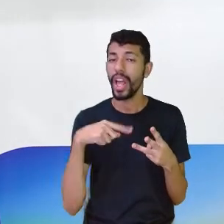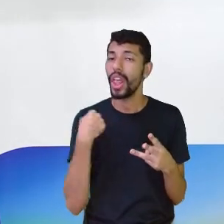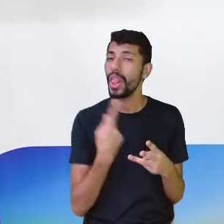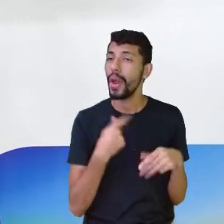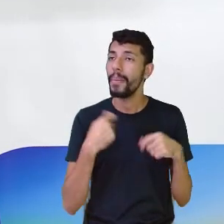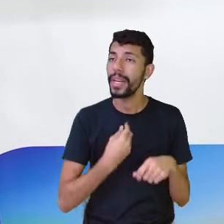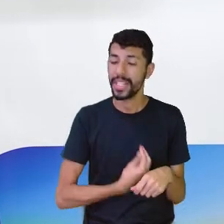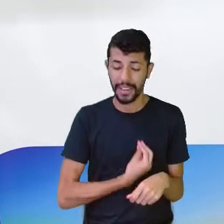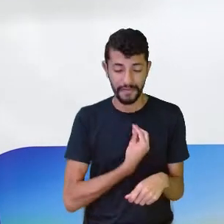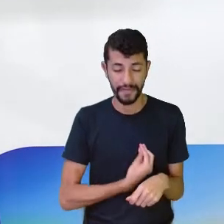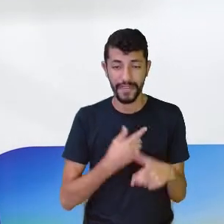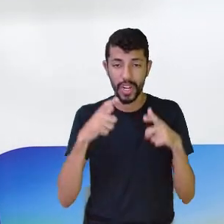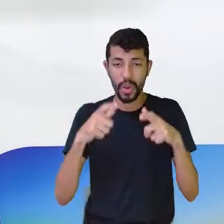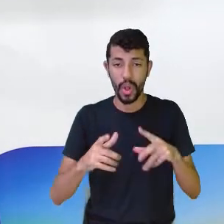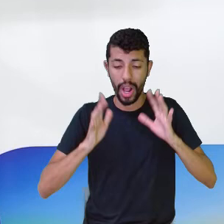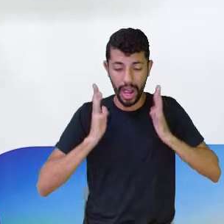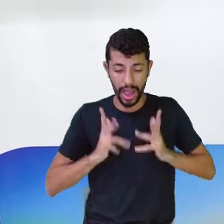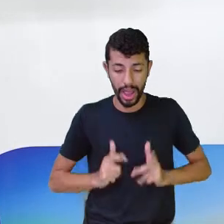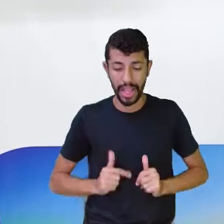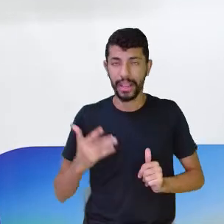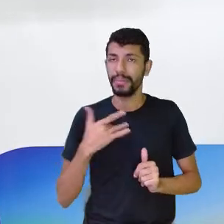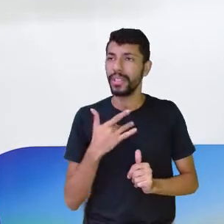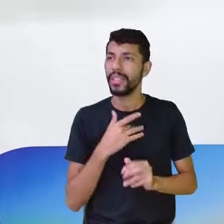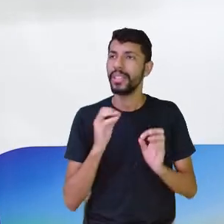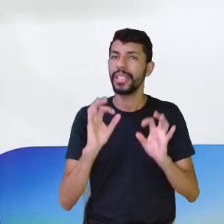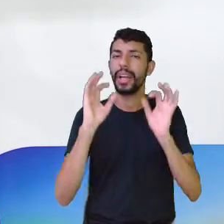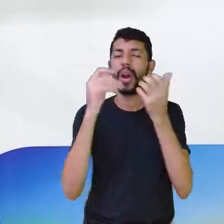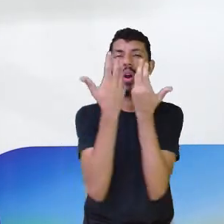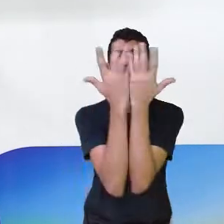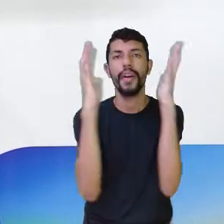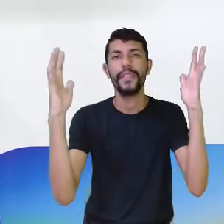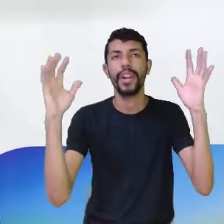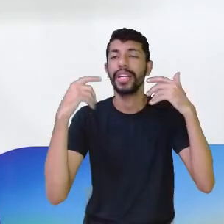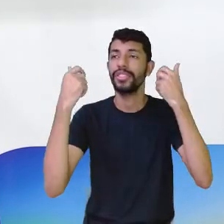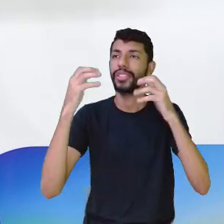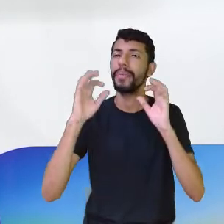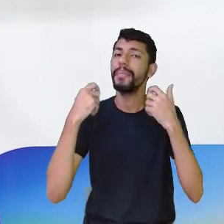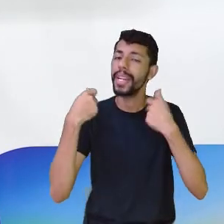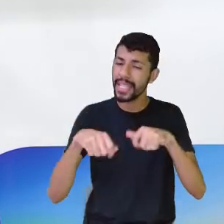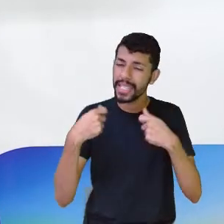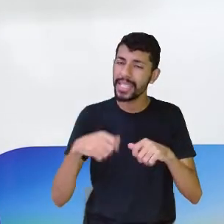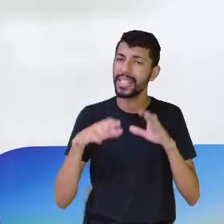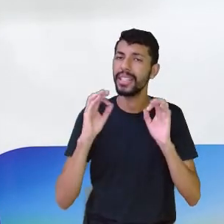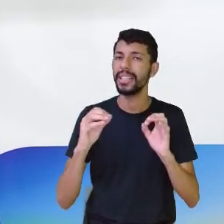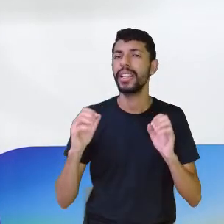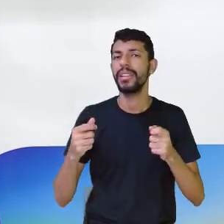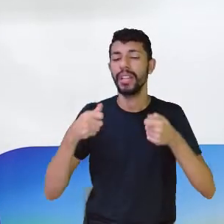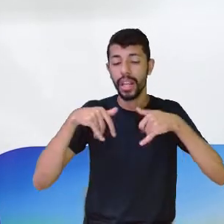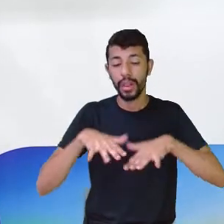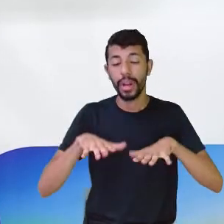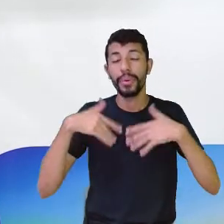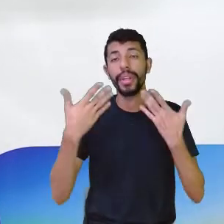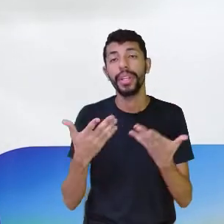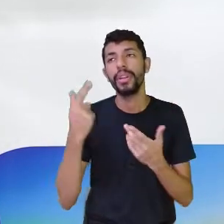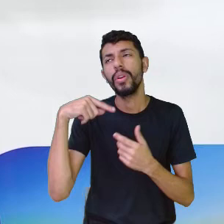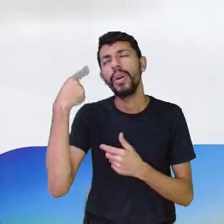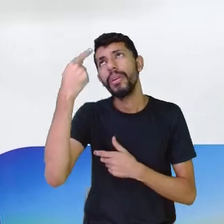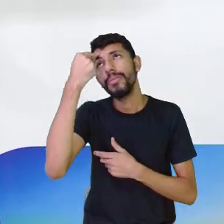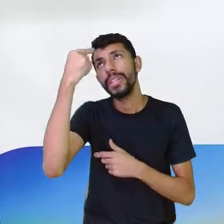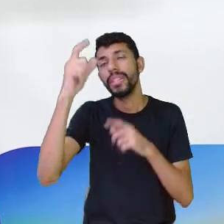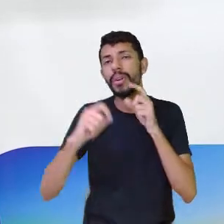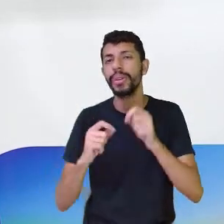precisamos estar vivendo num ambiente limpo, saudável, a floresta, a natureza precisa disso. Então a gente começa a pensar nesse processo